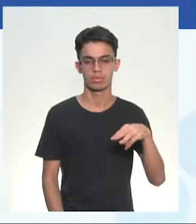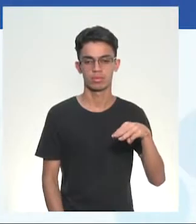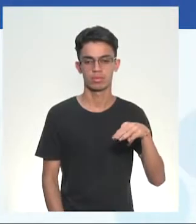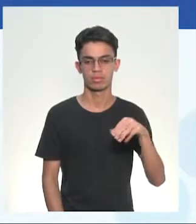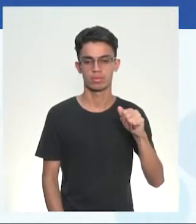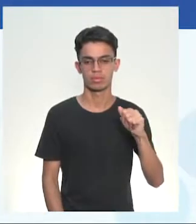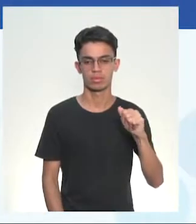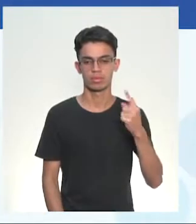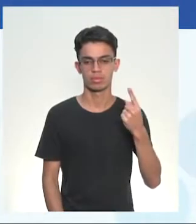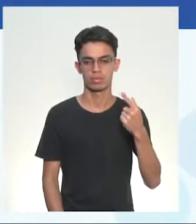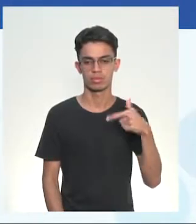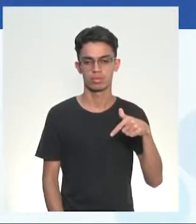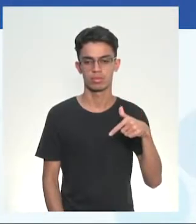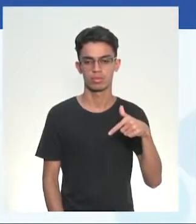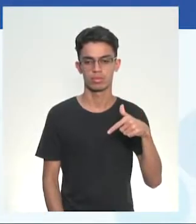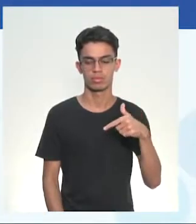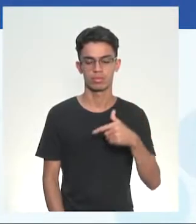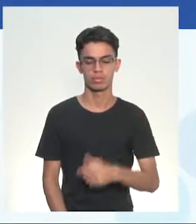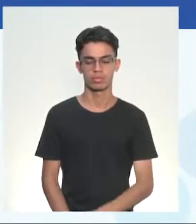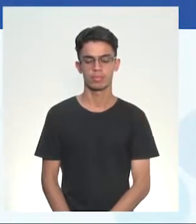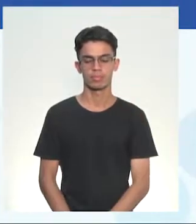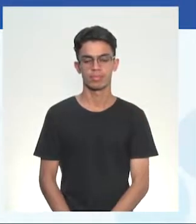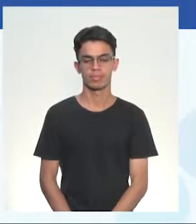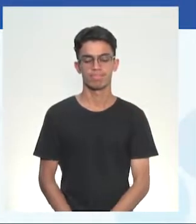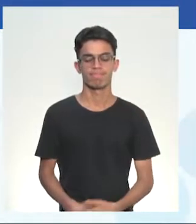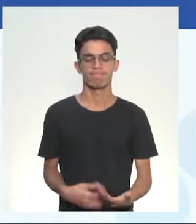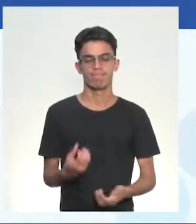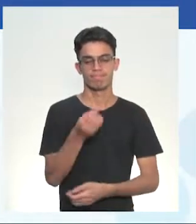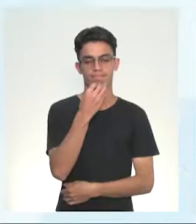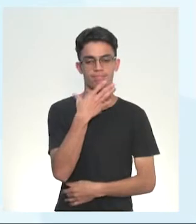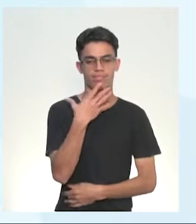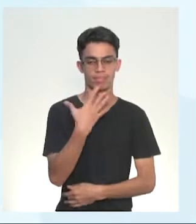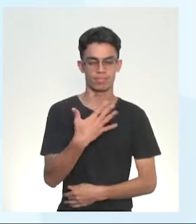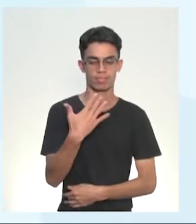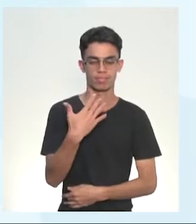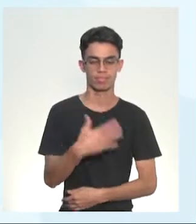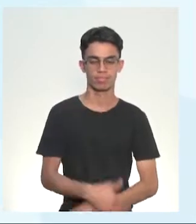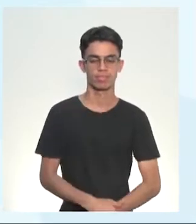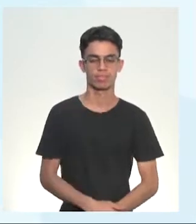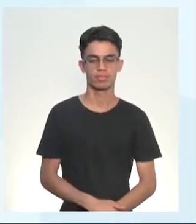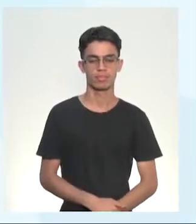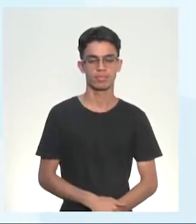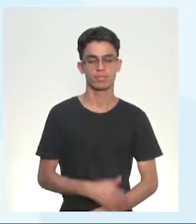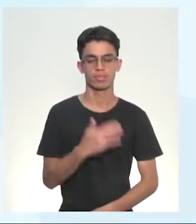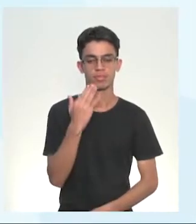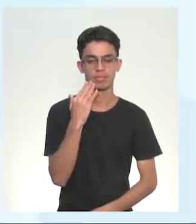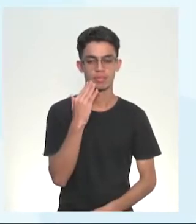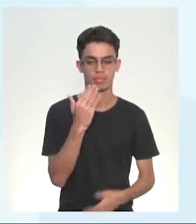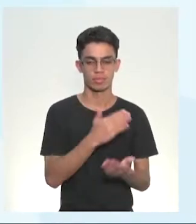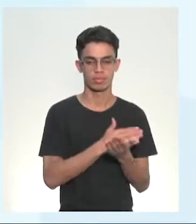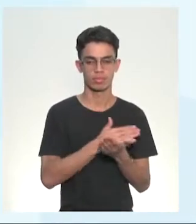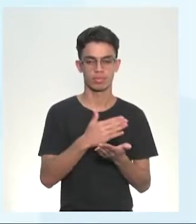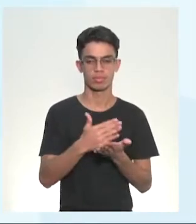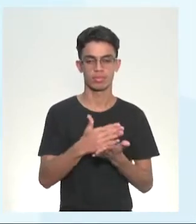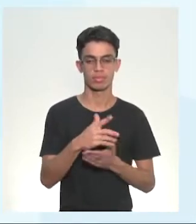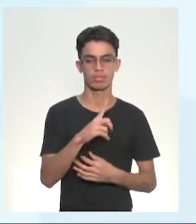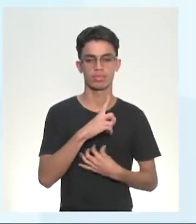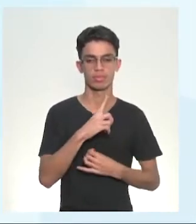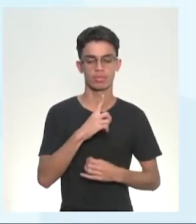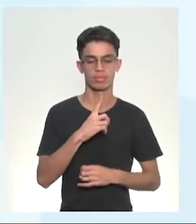07 MA 17. Muito bem. Vamos então começar a retomar? Aqui nós